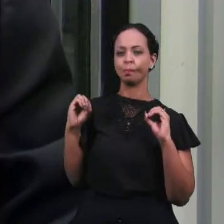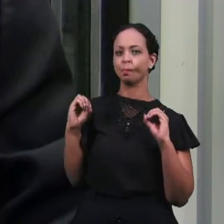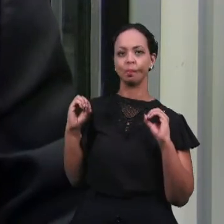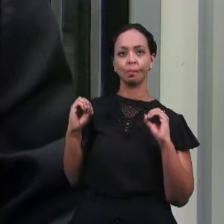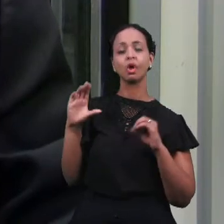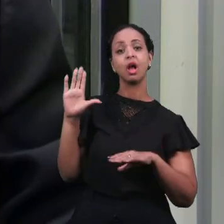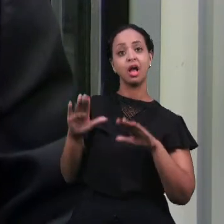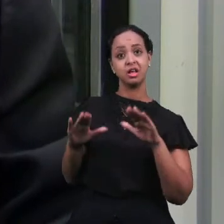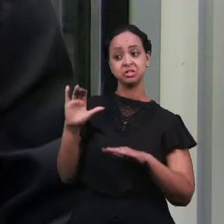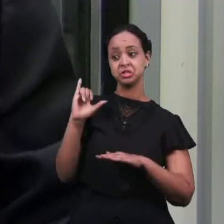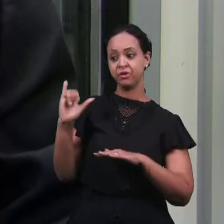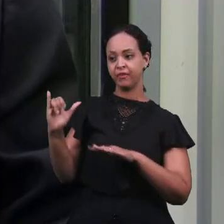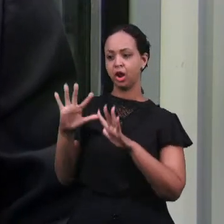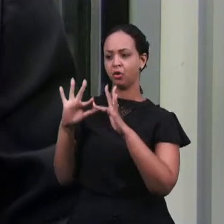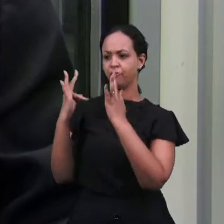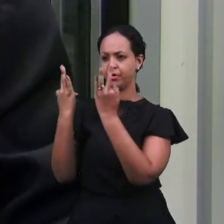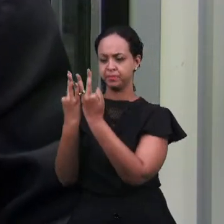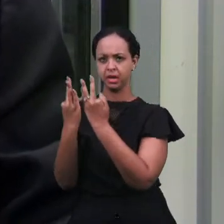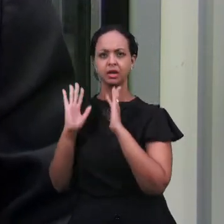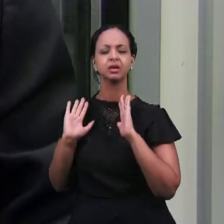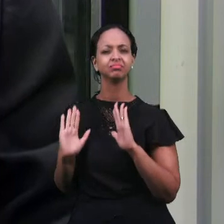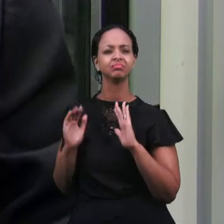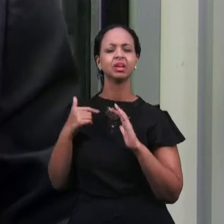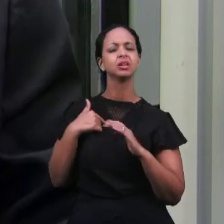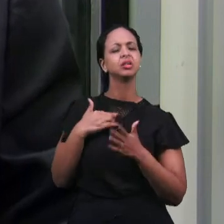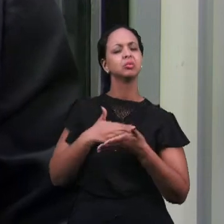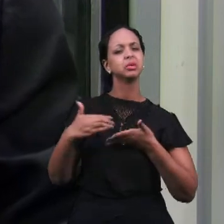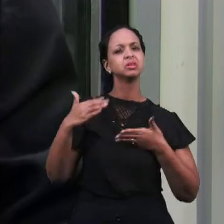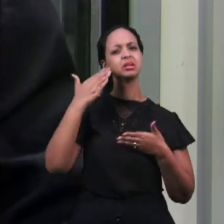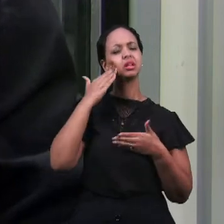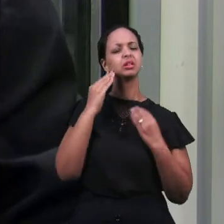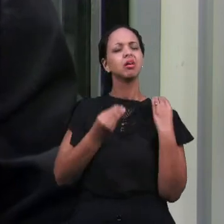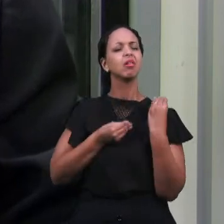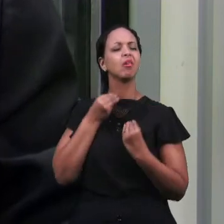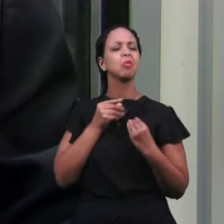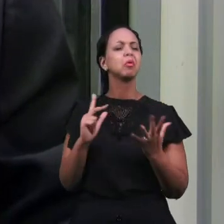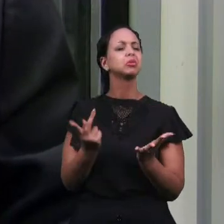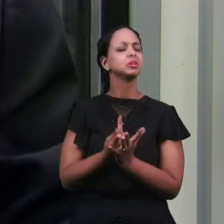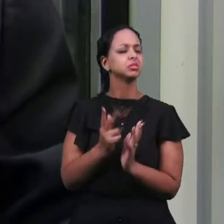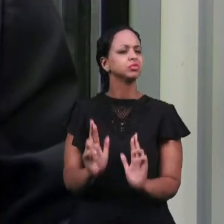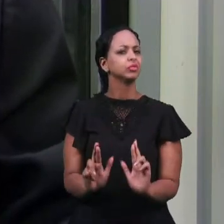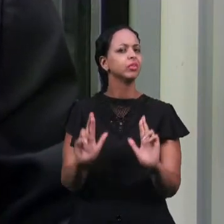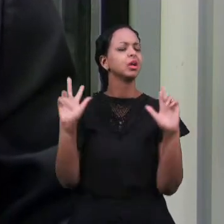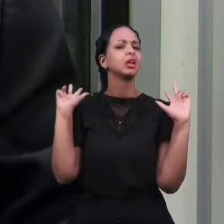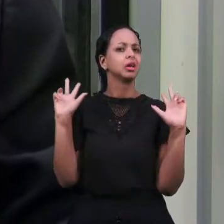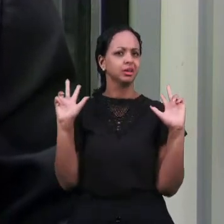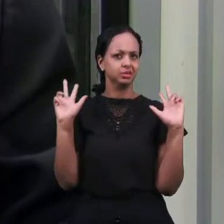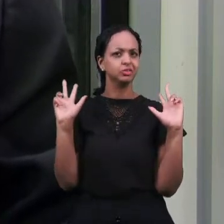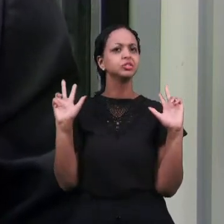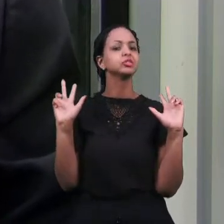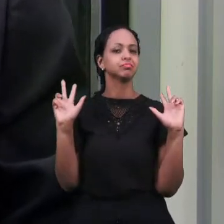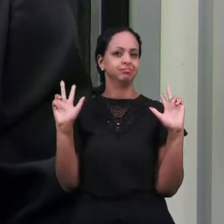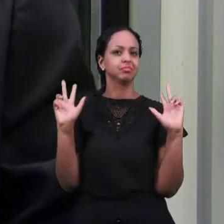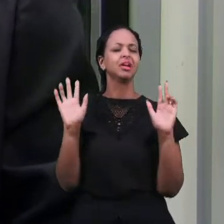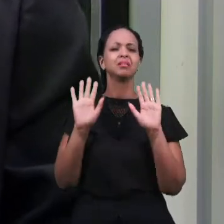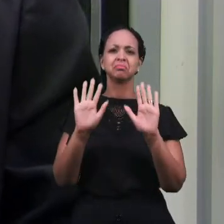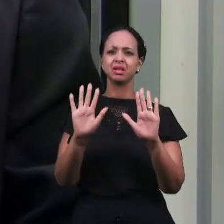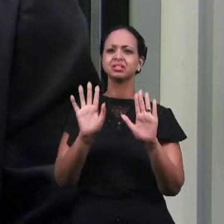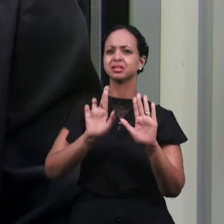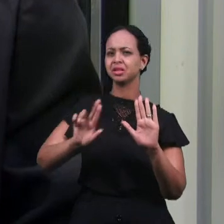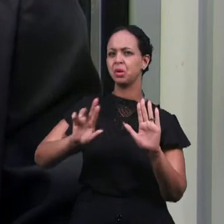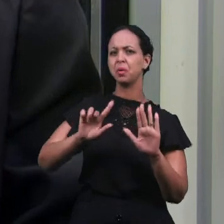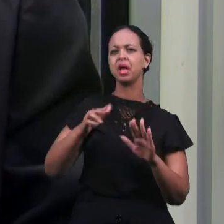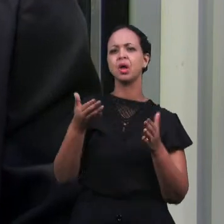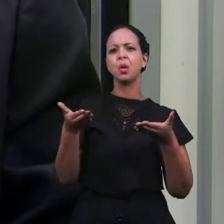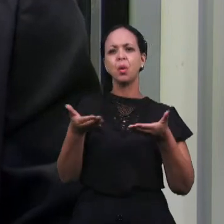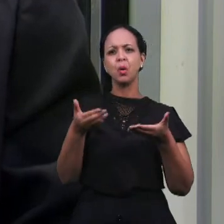fala com um parente próximo, a gente começa a entender que alguma coisa diferente está acontecendo, né? E não era aquela a experiência de